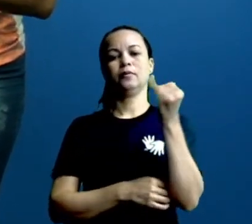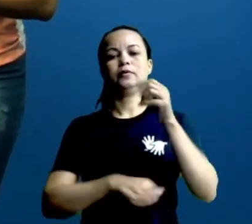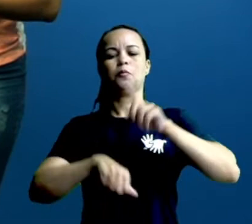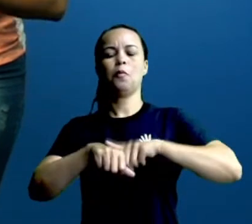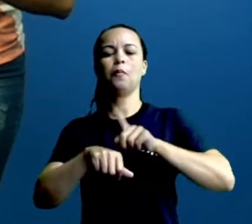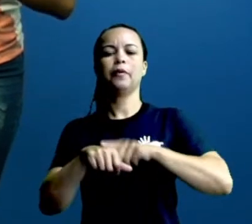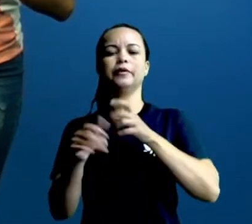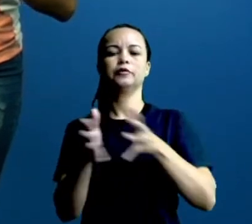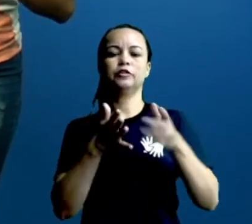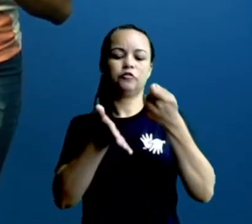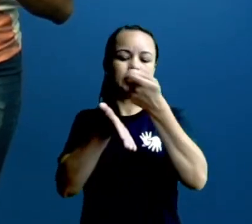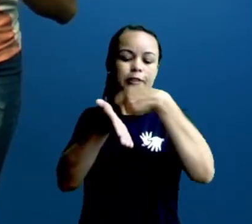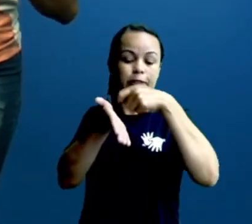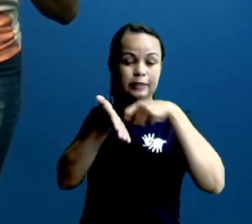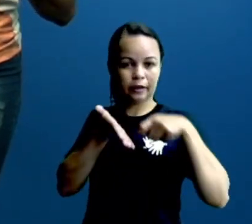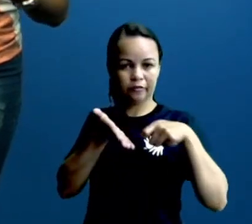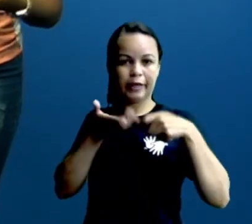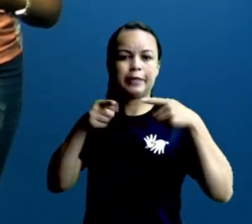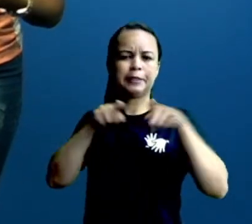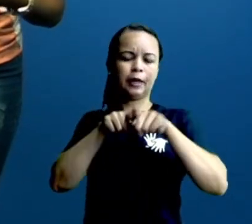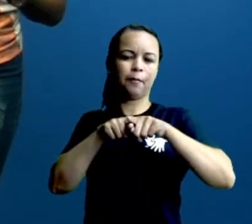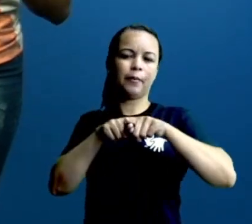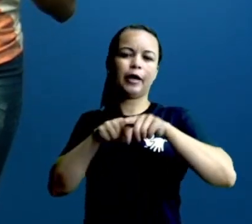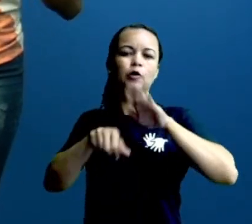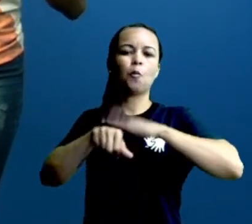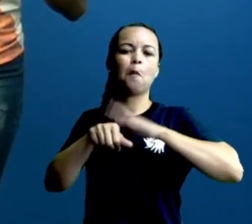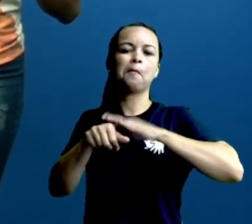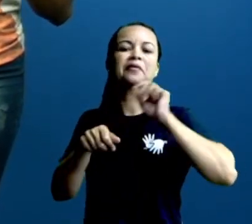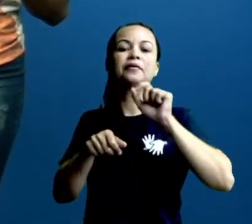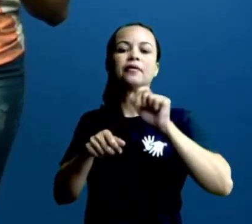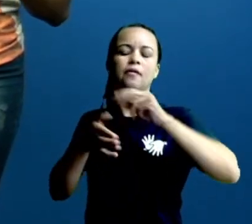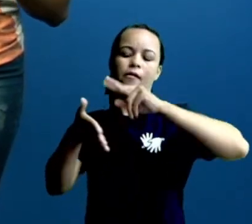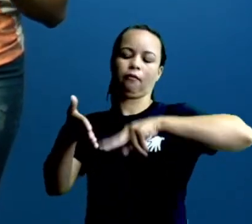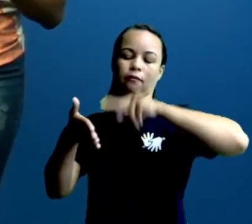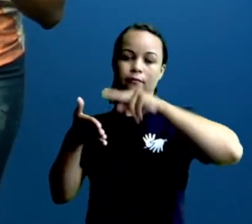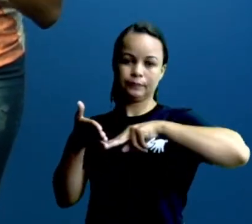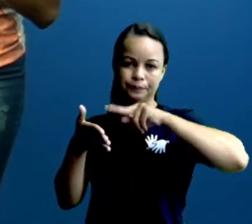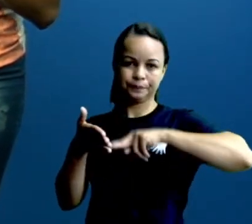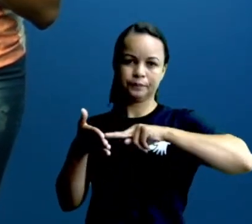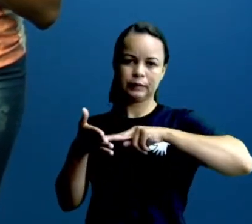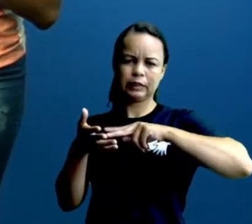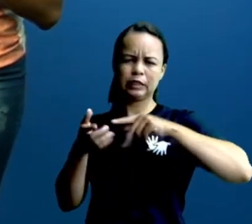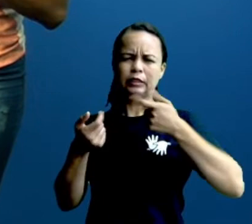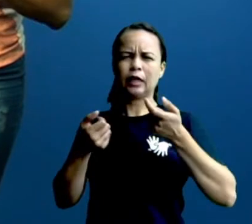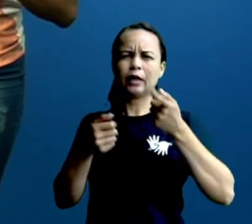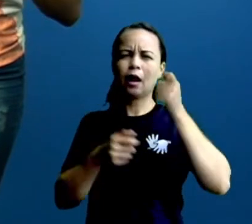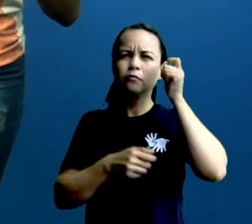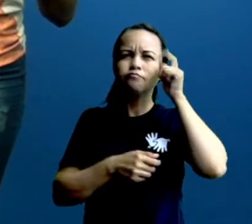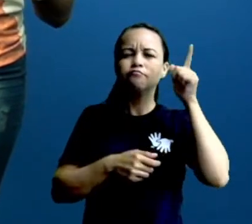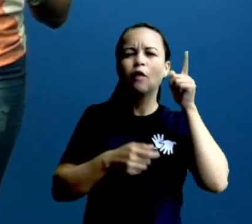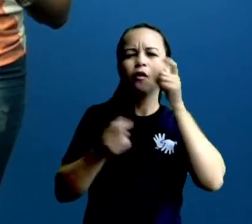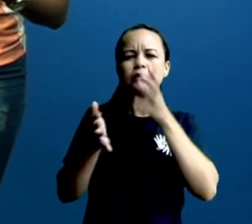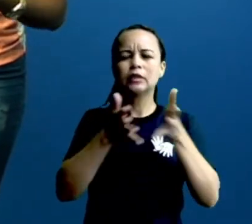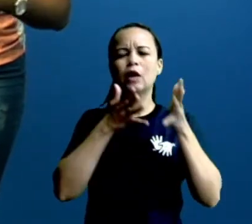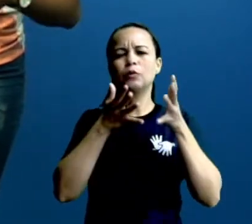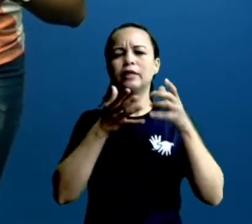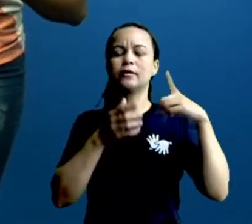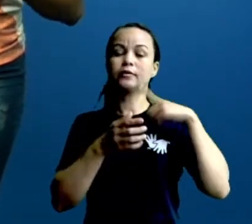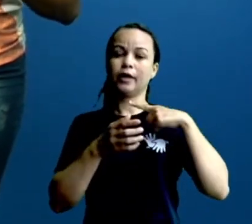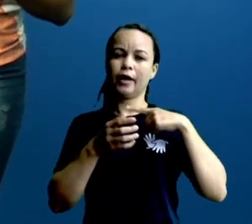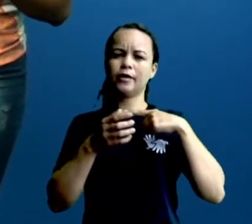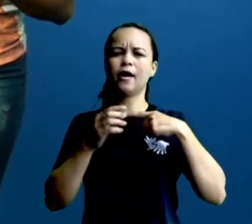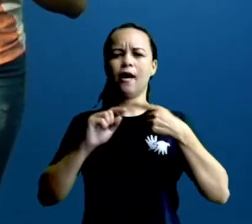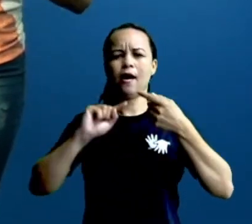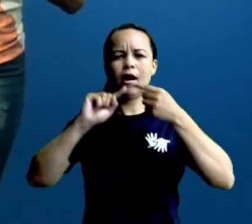você escrever, quanto na hora de você ler. Vai dar aquela noção de que você está lendo algo que tenha